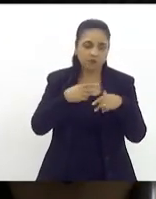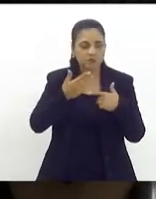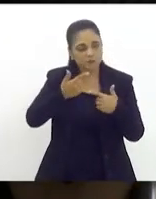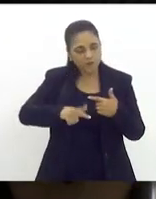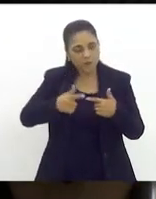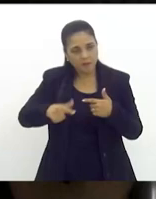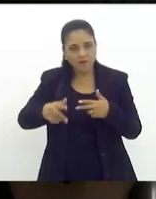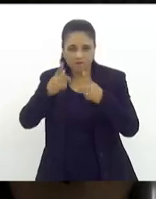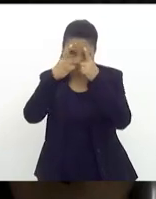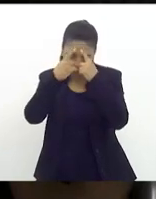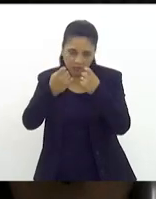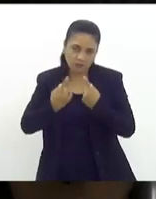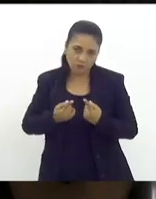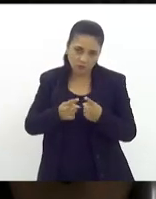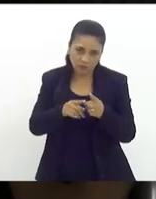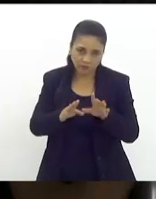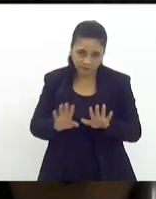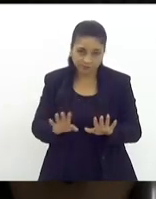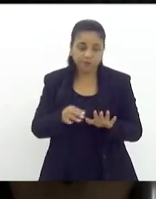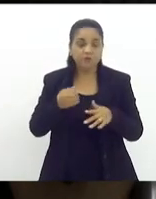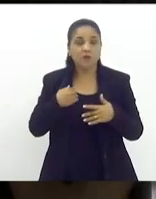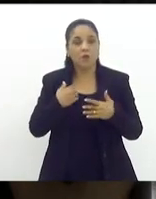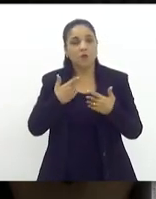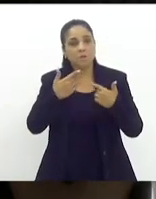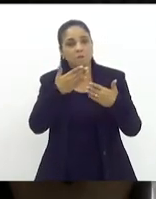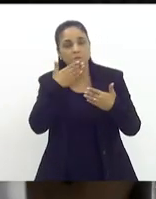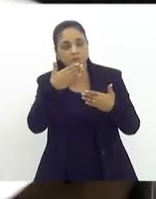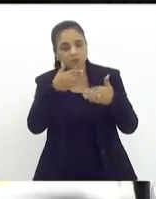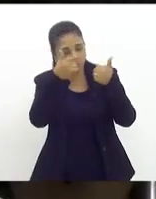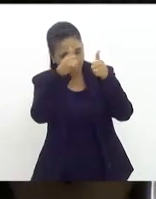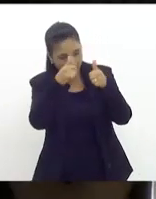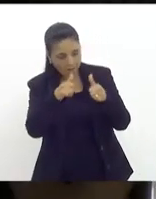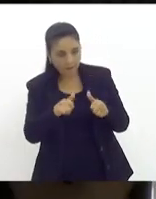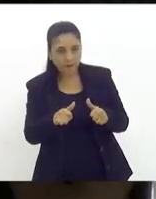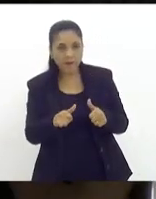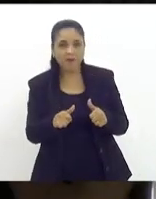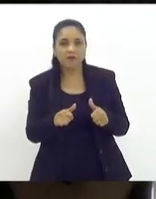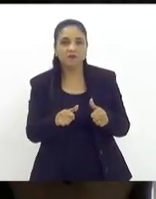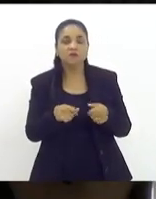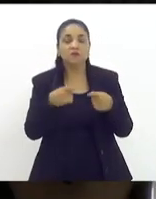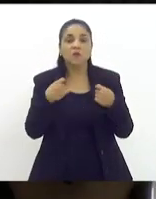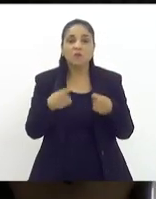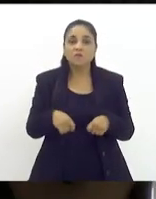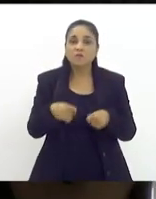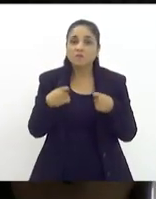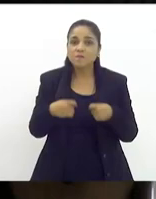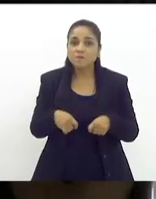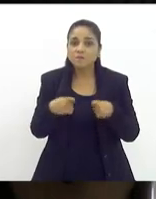Então, eu queria pedir vista por uma sessão que eu precisava